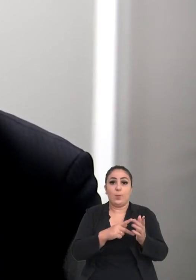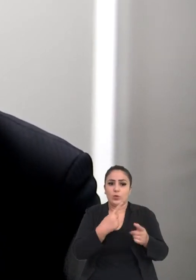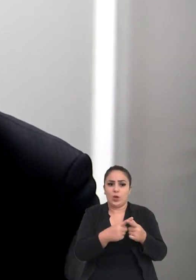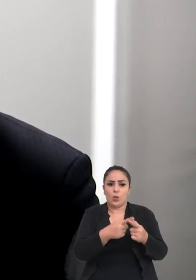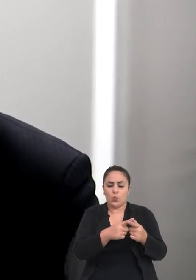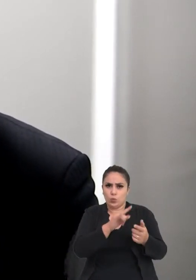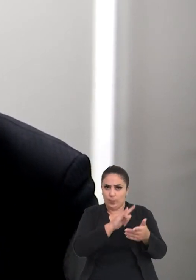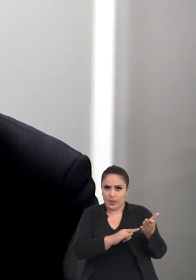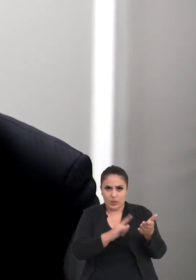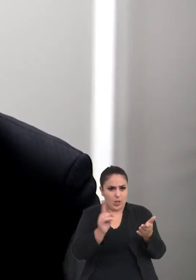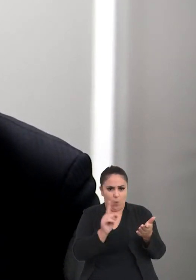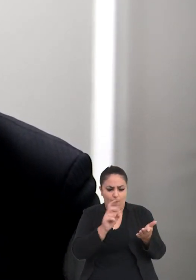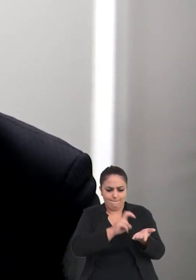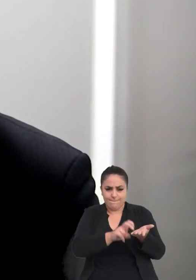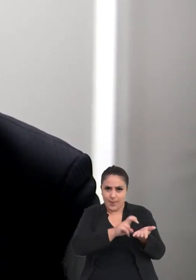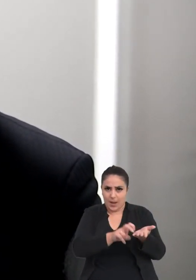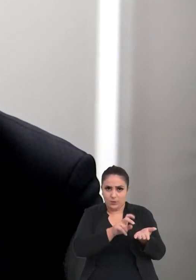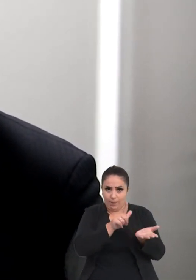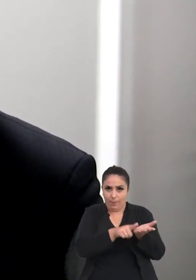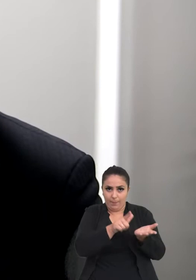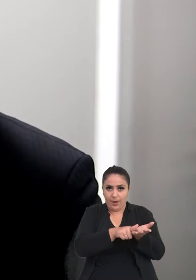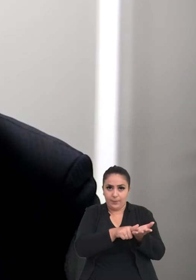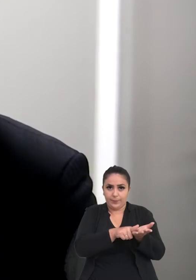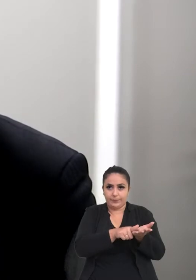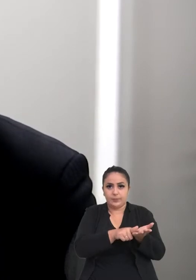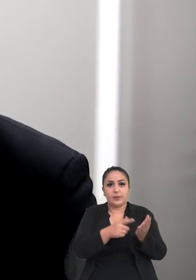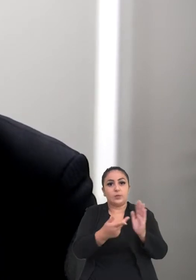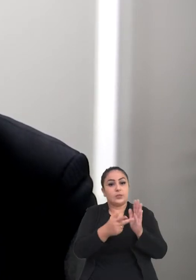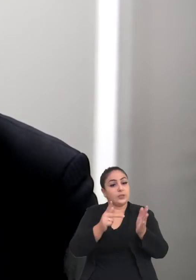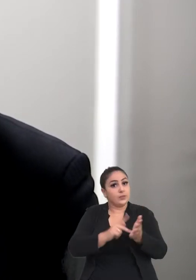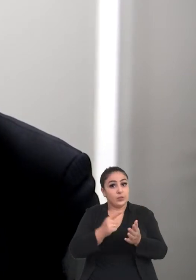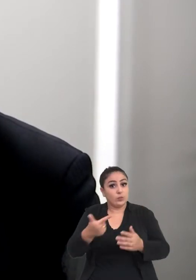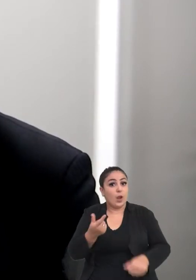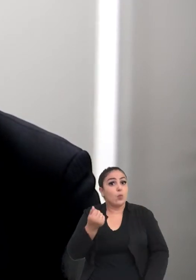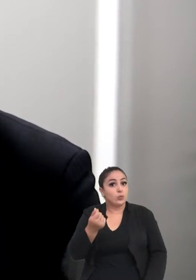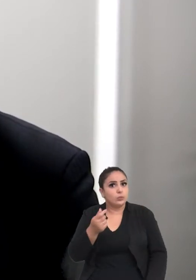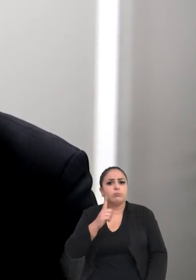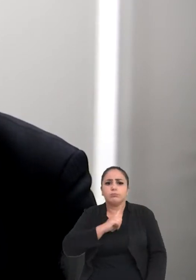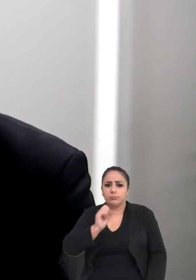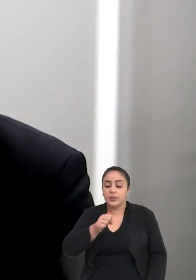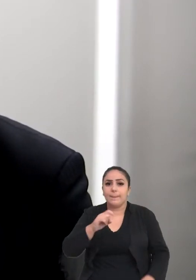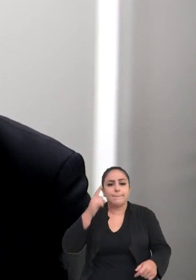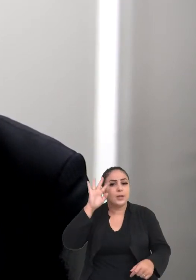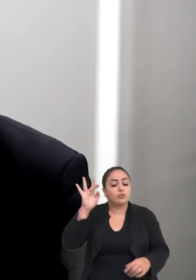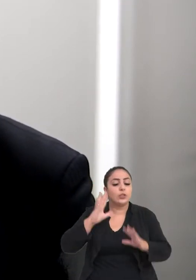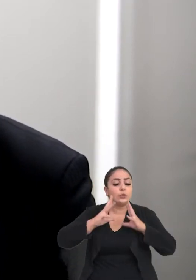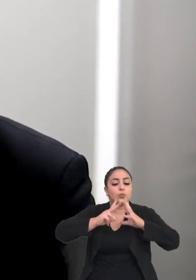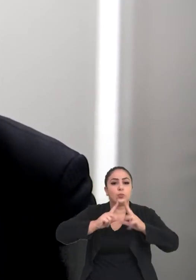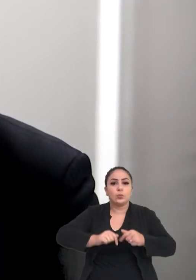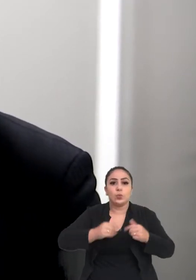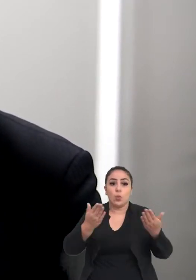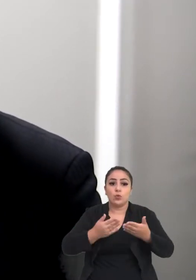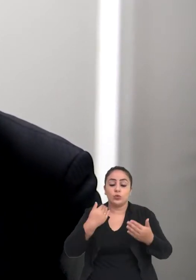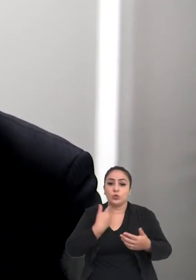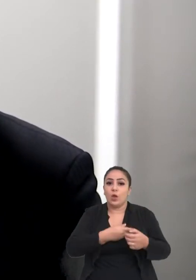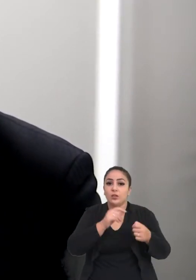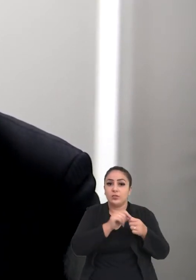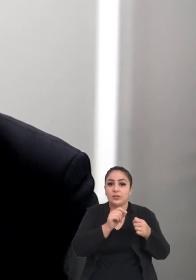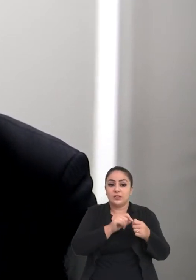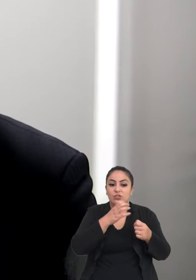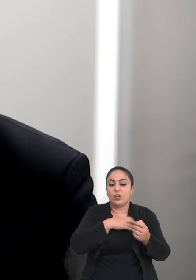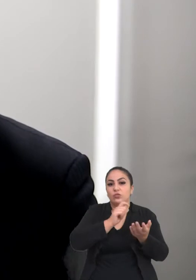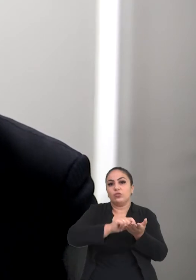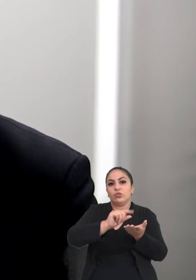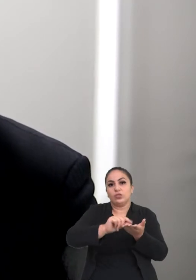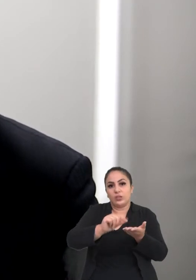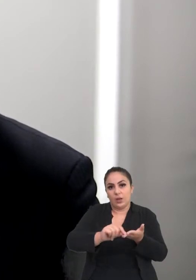que o fato de um documento não ser mais emitido em papel, que não exista um custo. Imagina tudo que hoje em dia a gente faz de